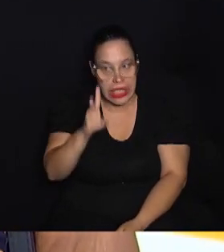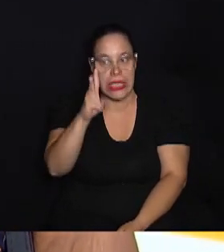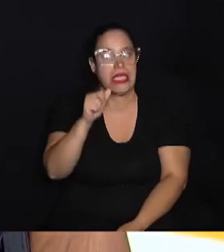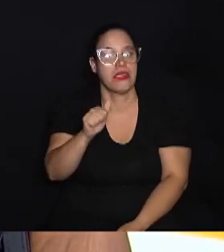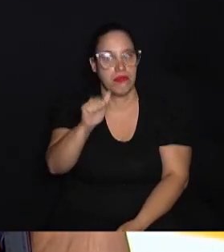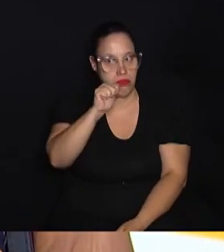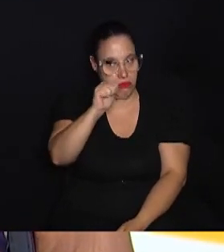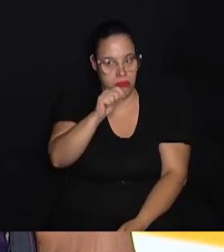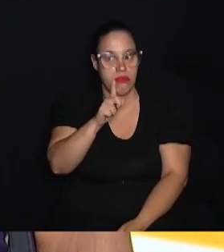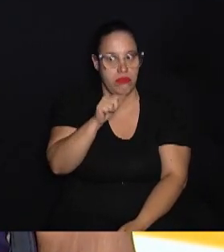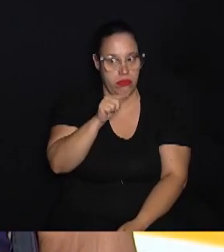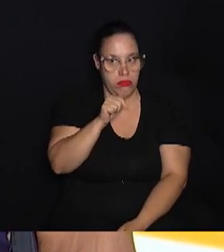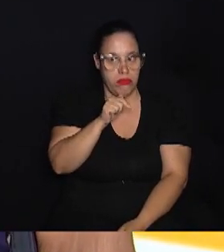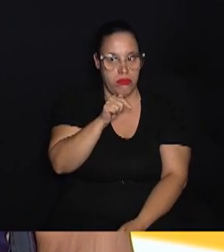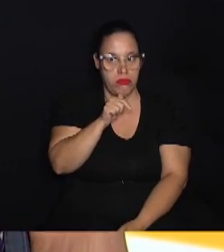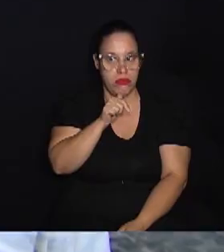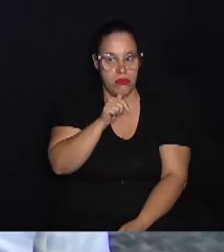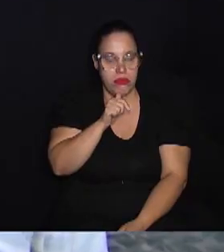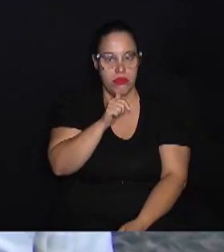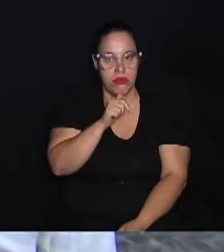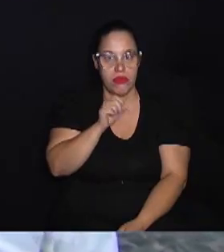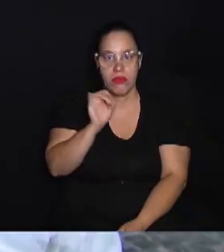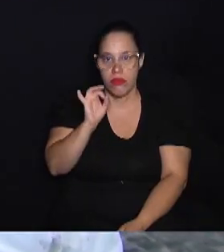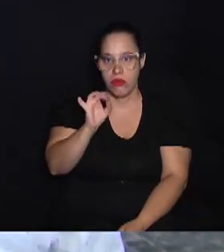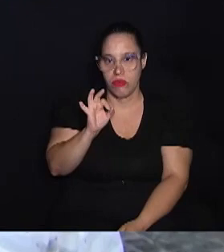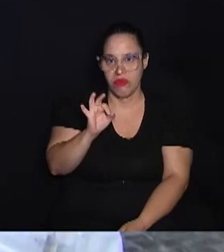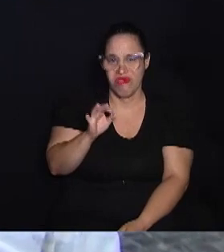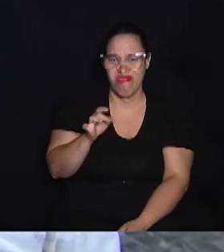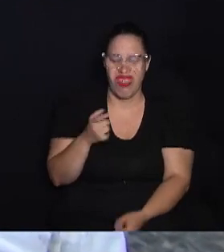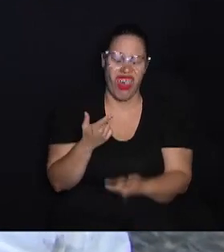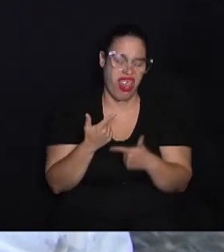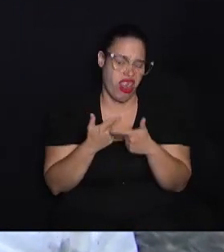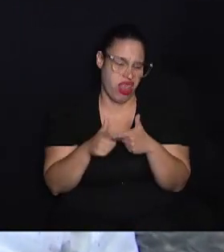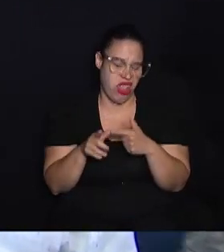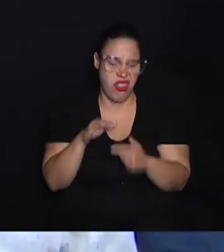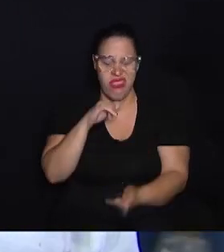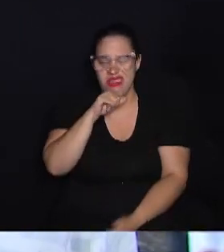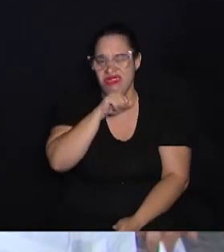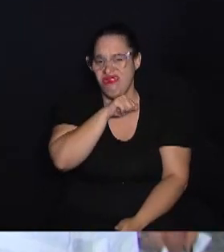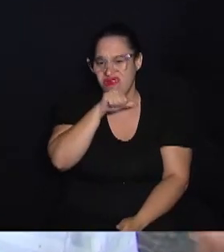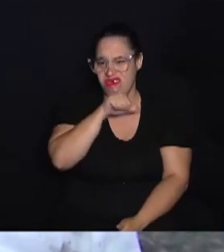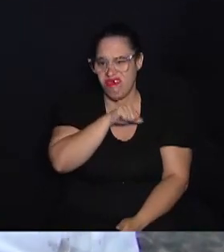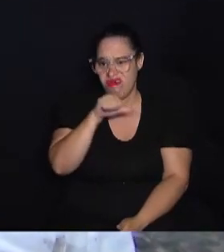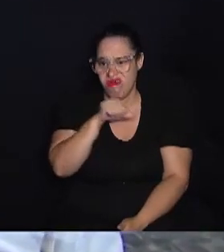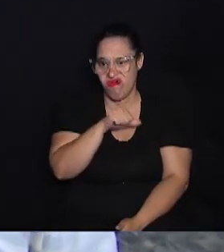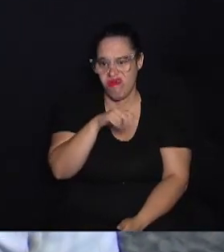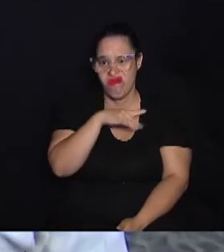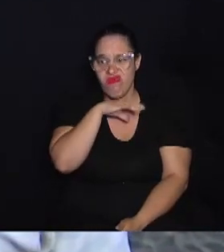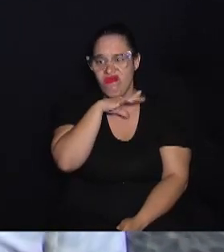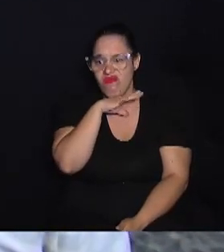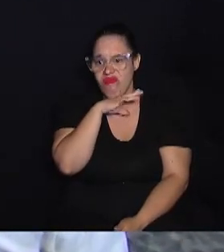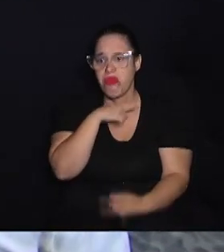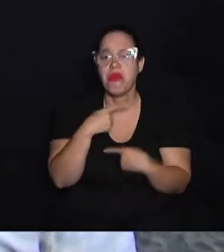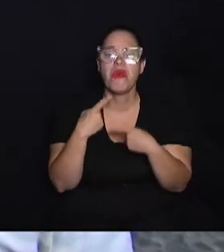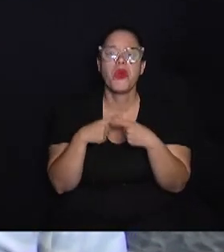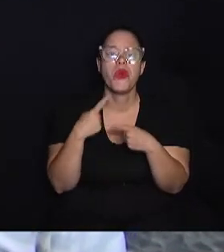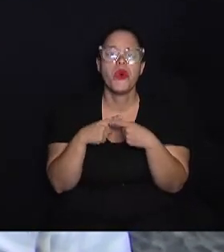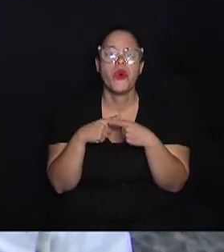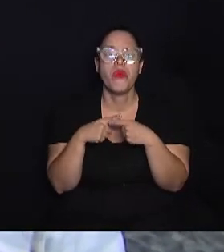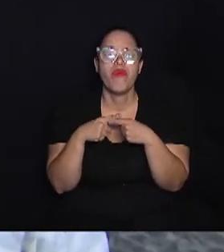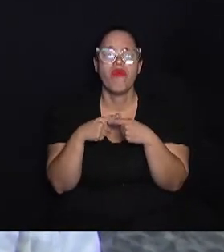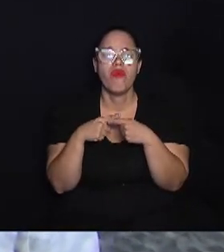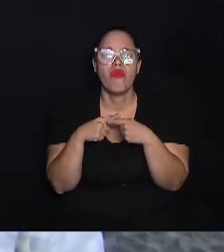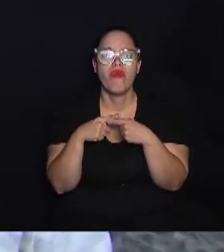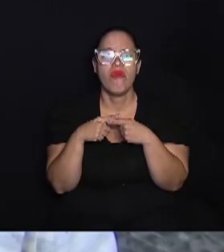né? Sobre isso mesmo. Tá péssimo, né? A coisa tá muito difícil. Por quê? As queimadas que eles